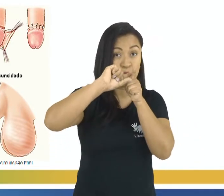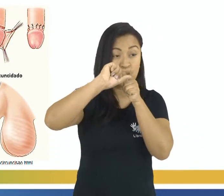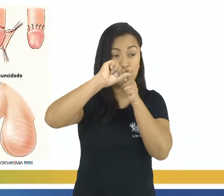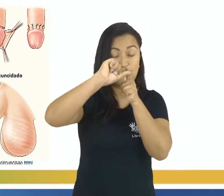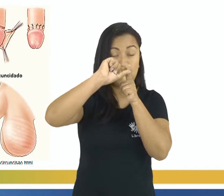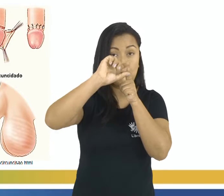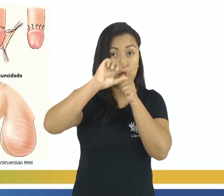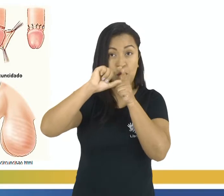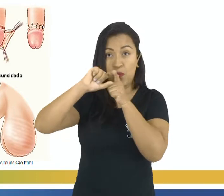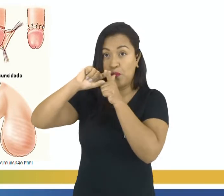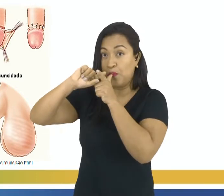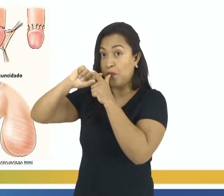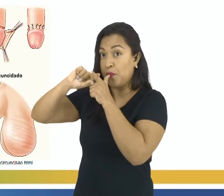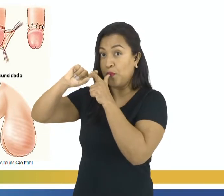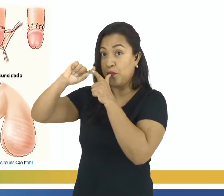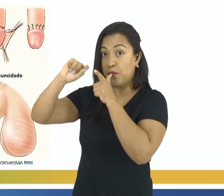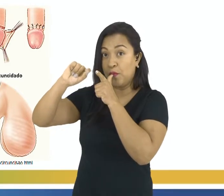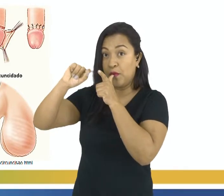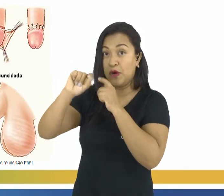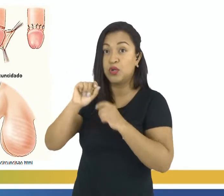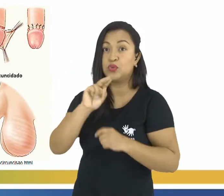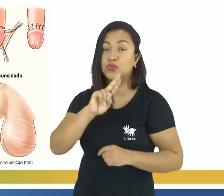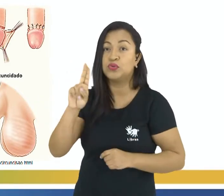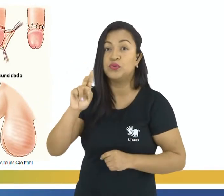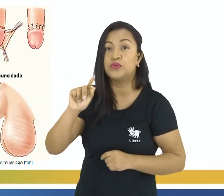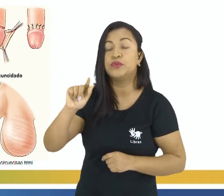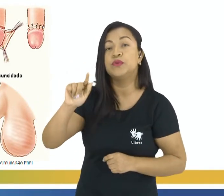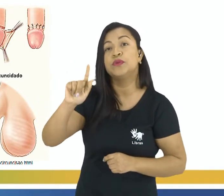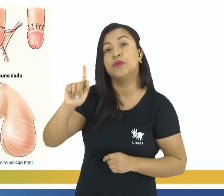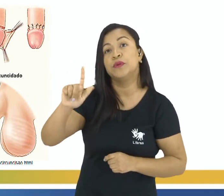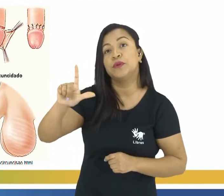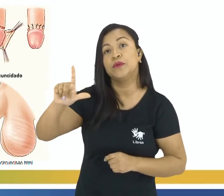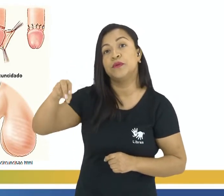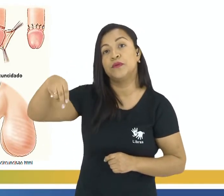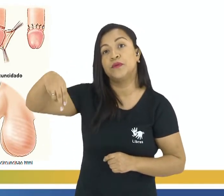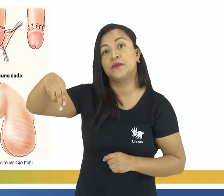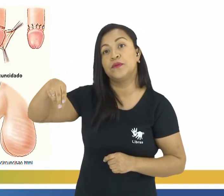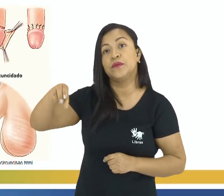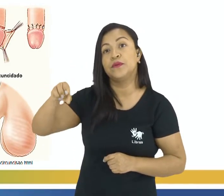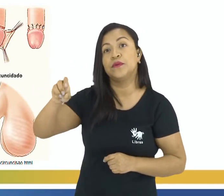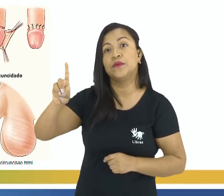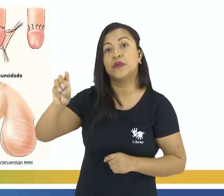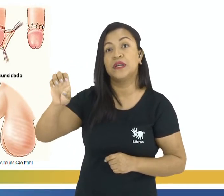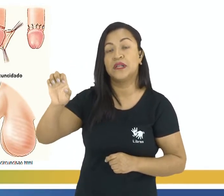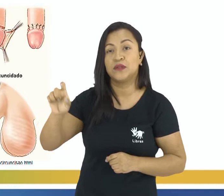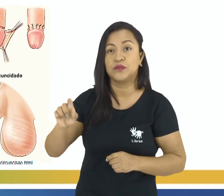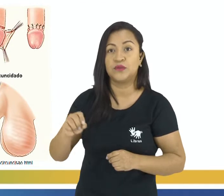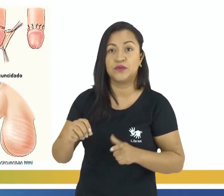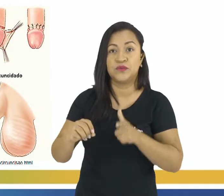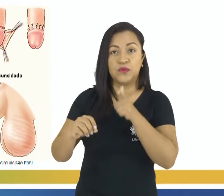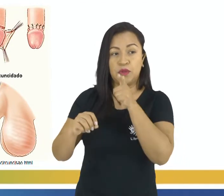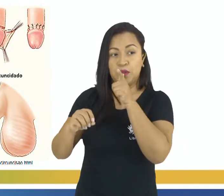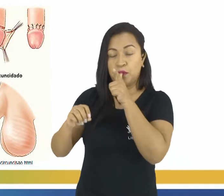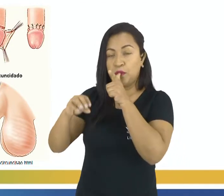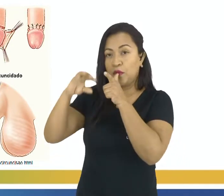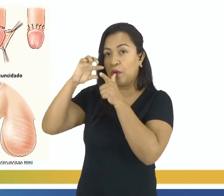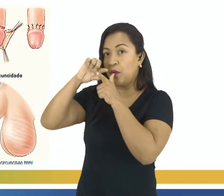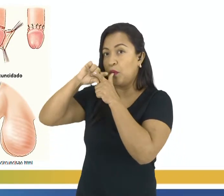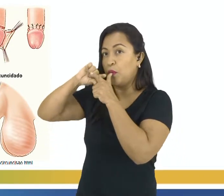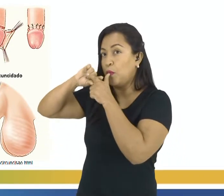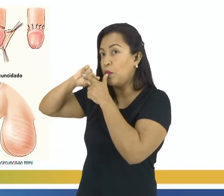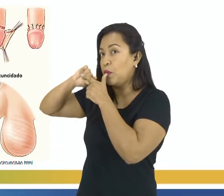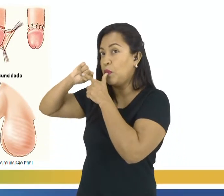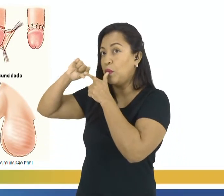mais dilatada, que nós chamamos de glande, e ele é coberto por uma pele frouxa, que a gente denomina de